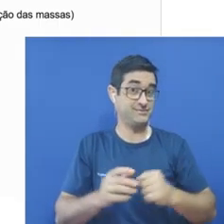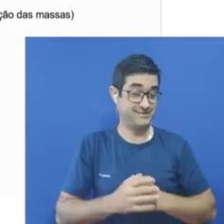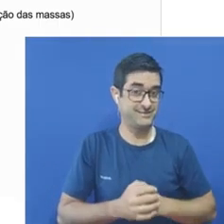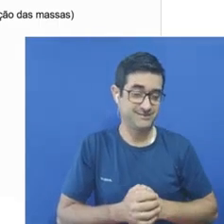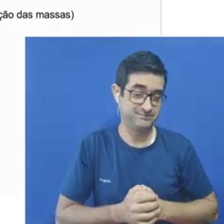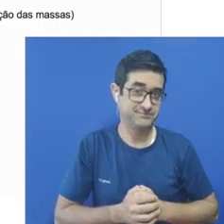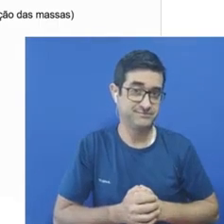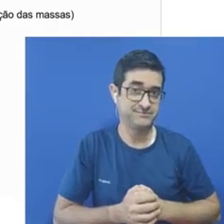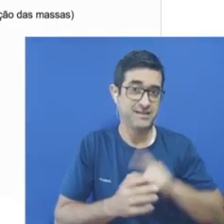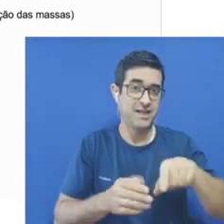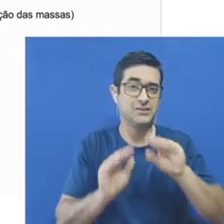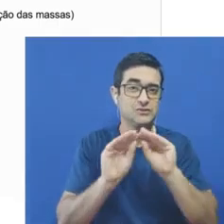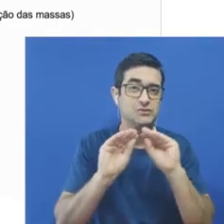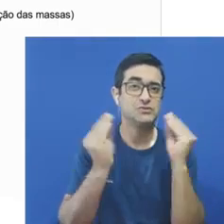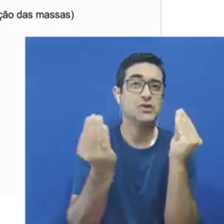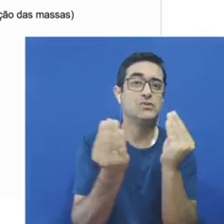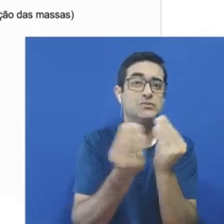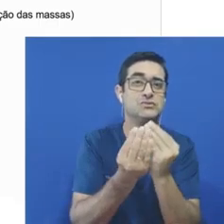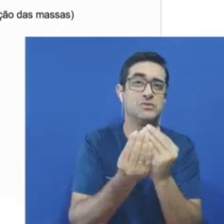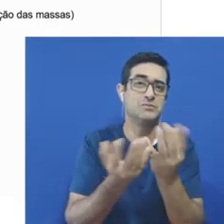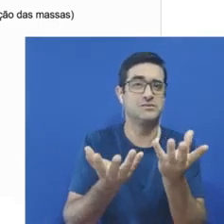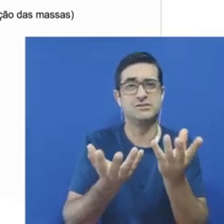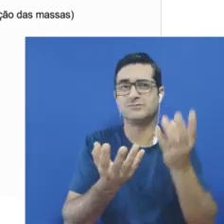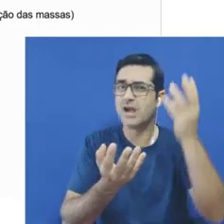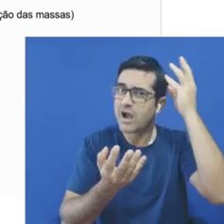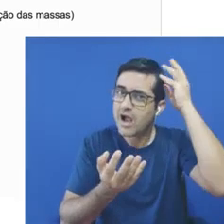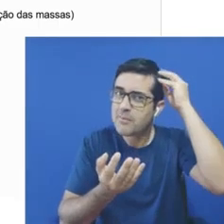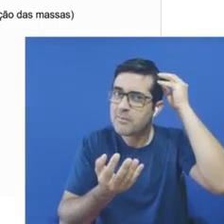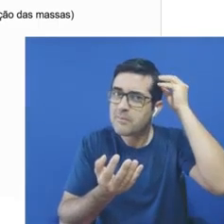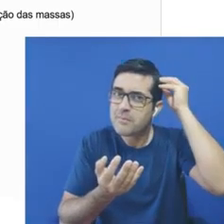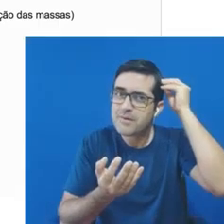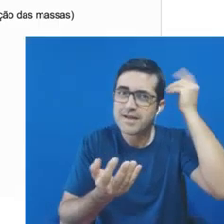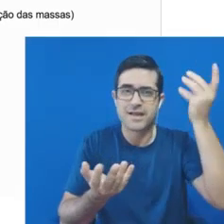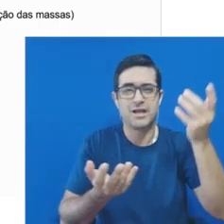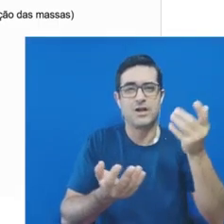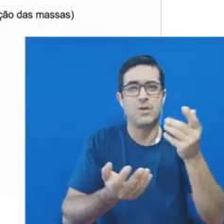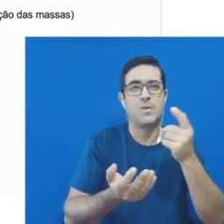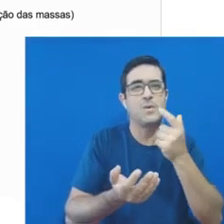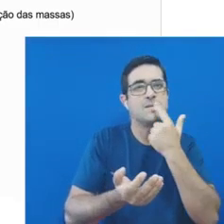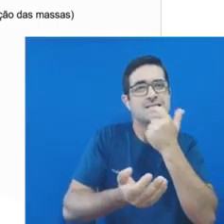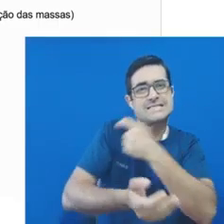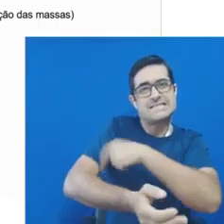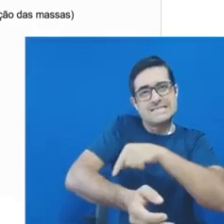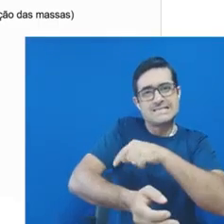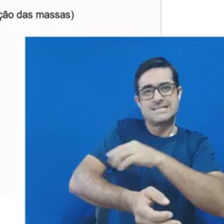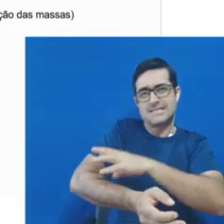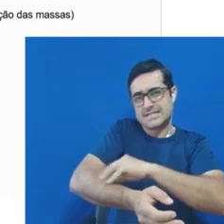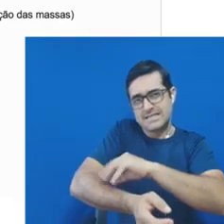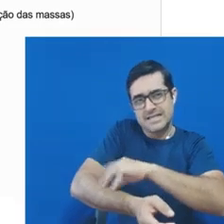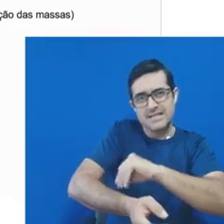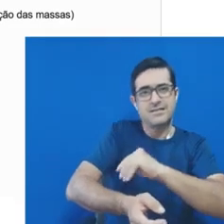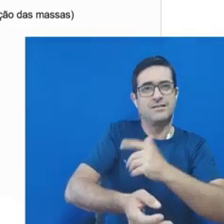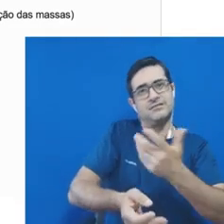a substância utilizada para descolorir cabelo, para tirar mancha de sangue, enfim. É isso que